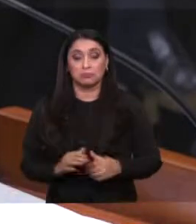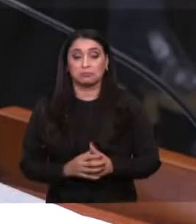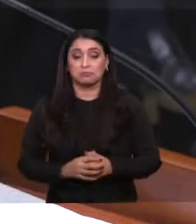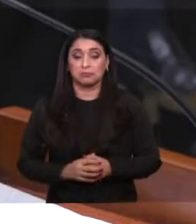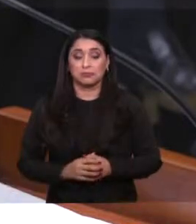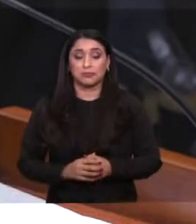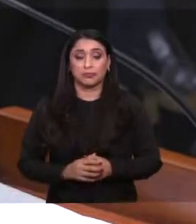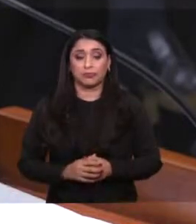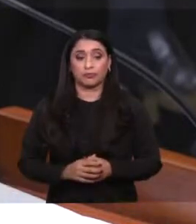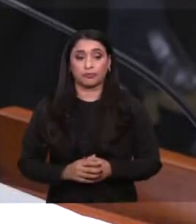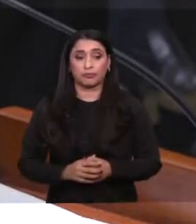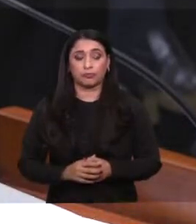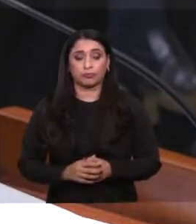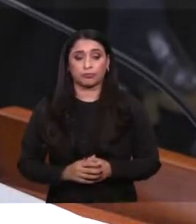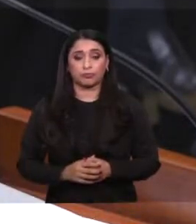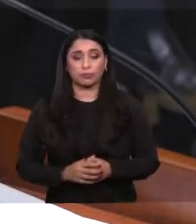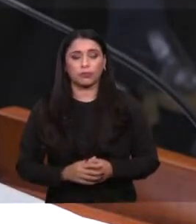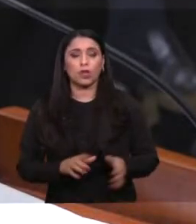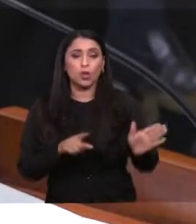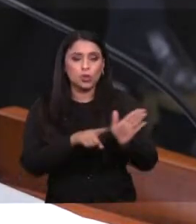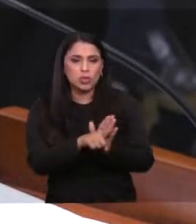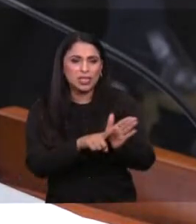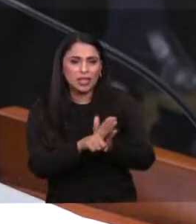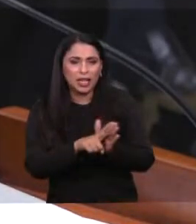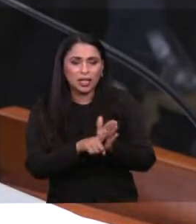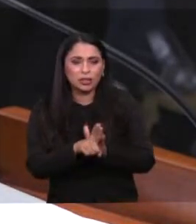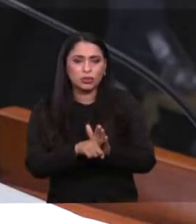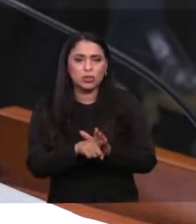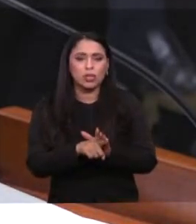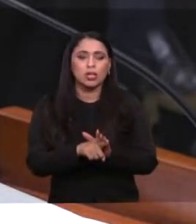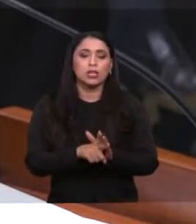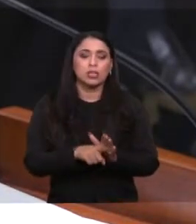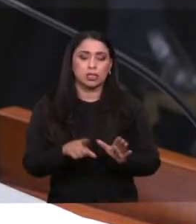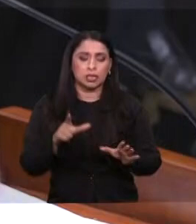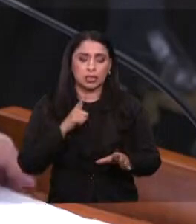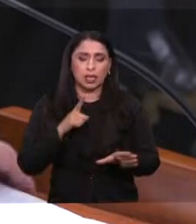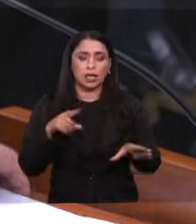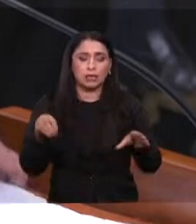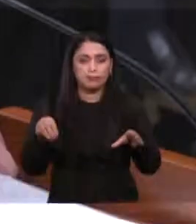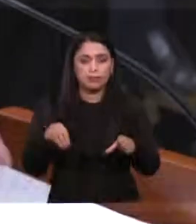com relação àqueles inquéritos instaurados internamente.